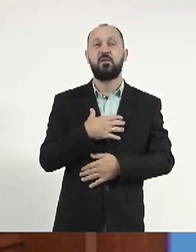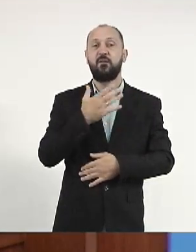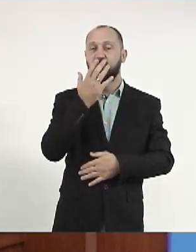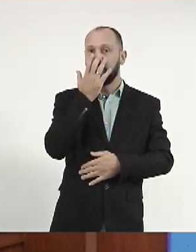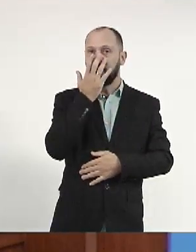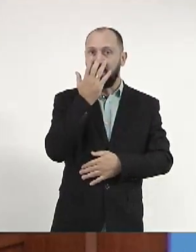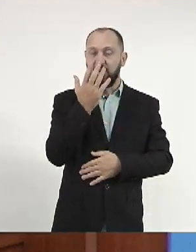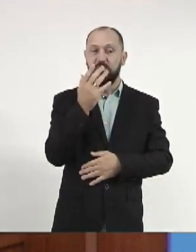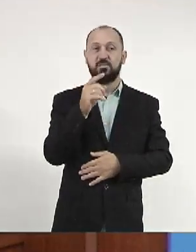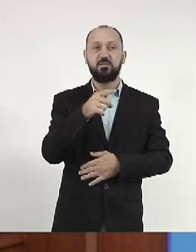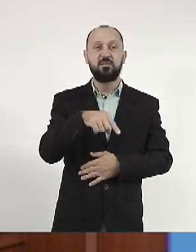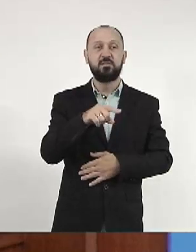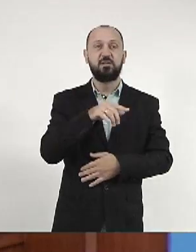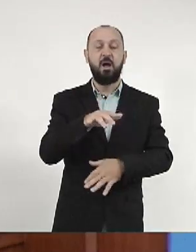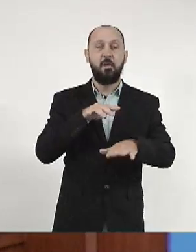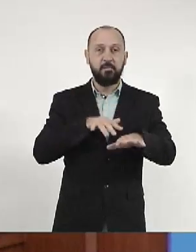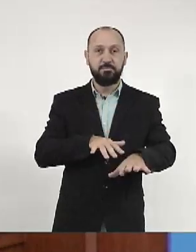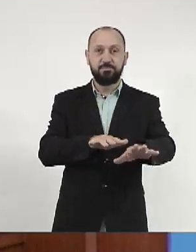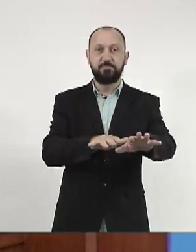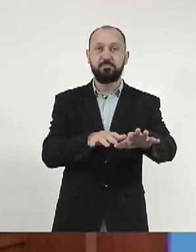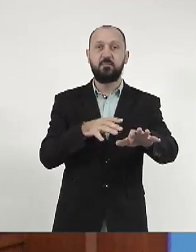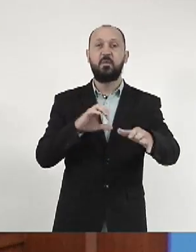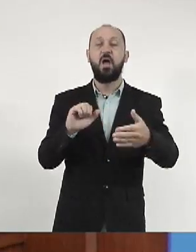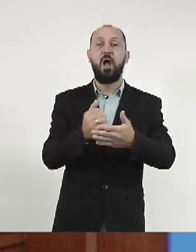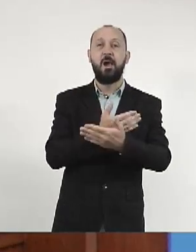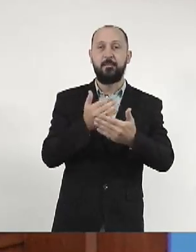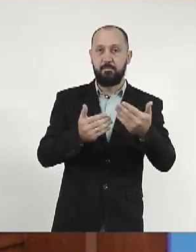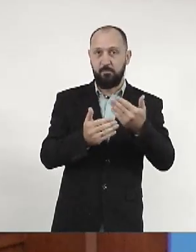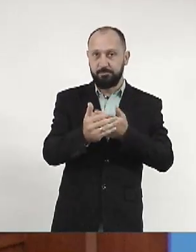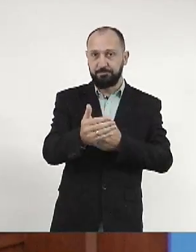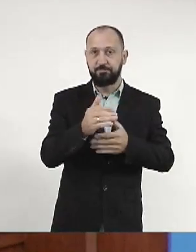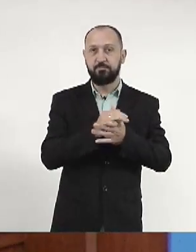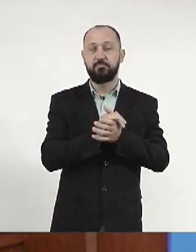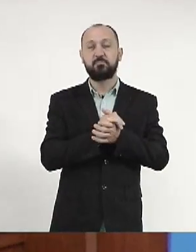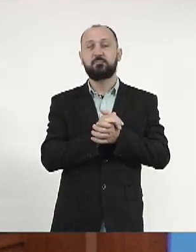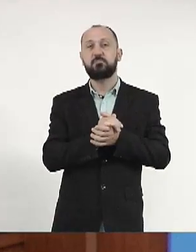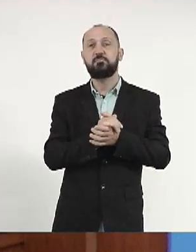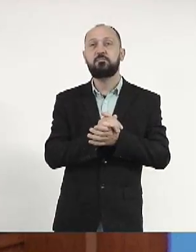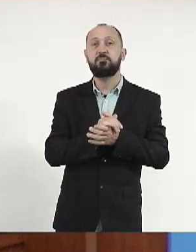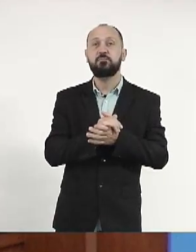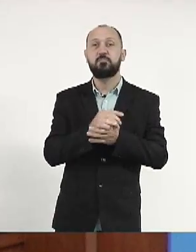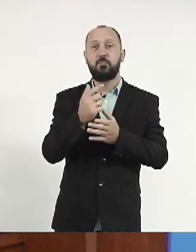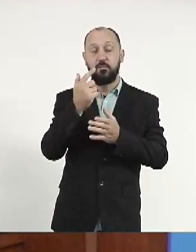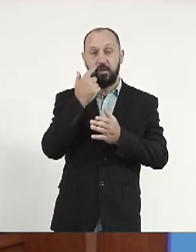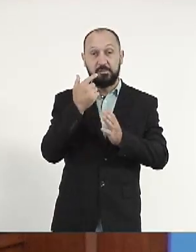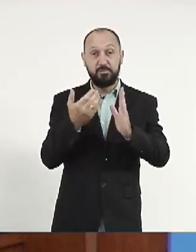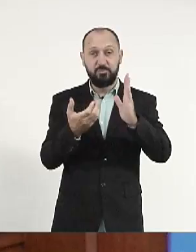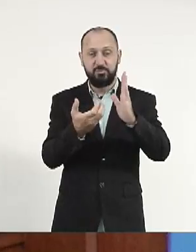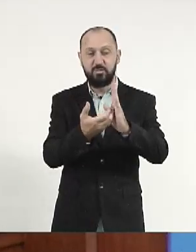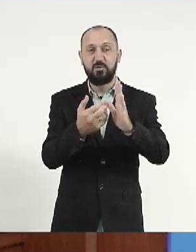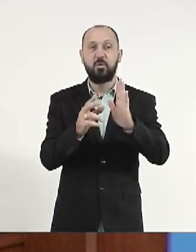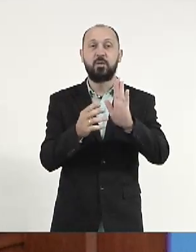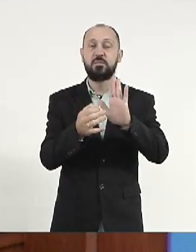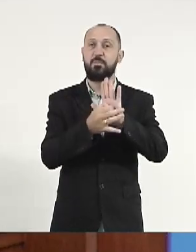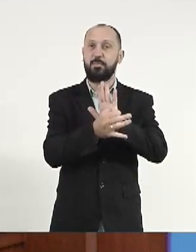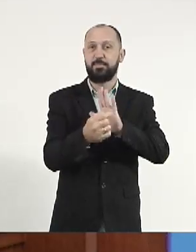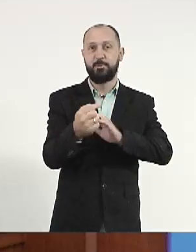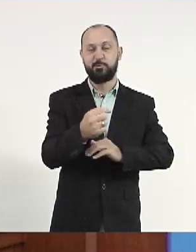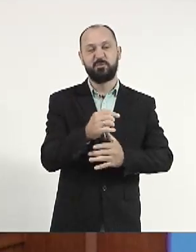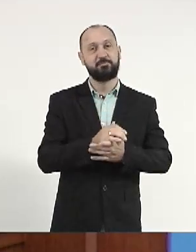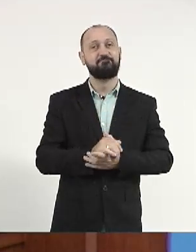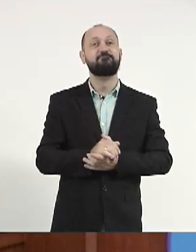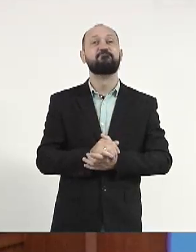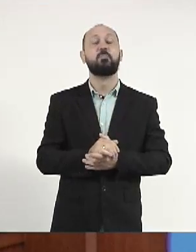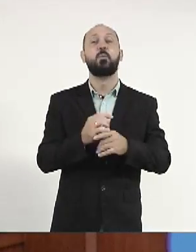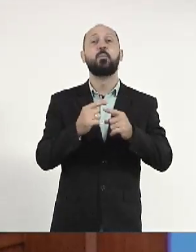perante essa movimentação acontecendo na Câmara dos Deputados com esse propósito, porque